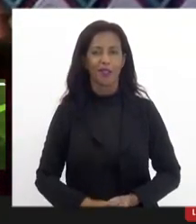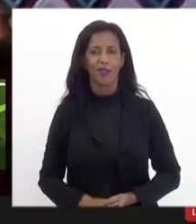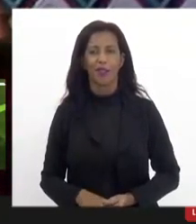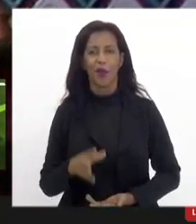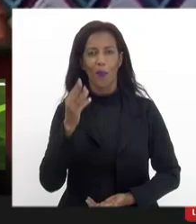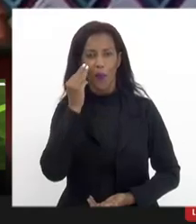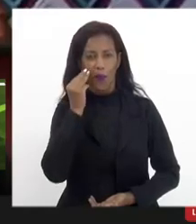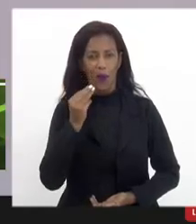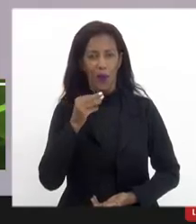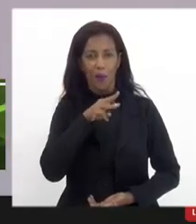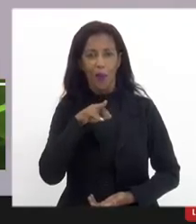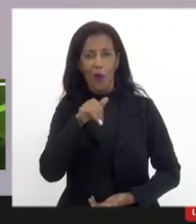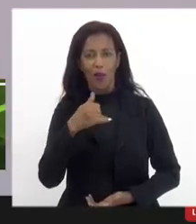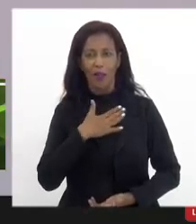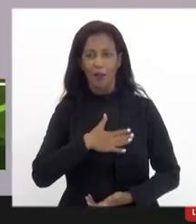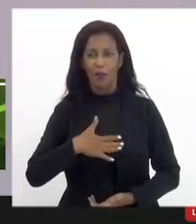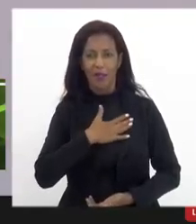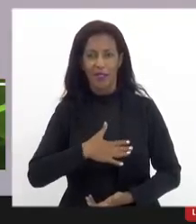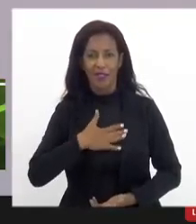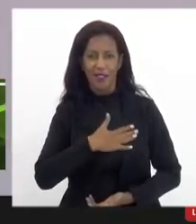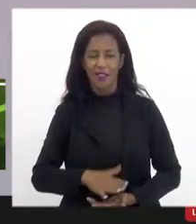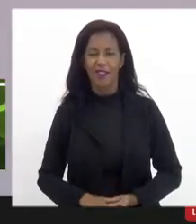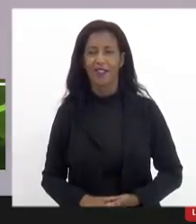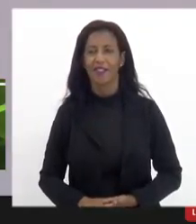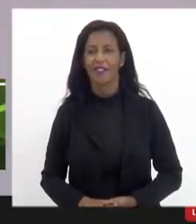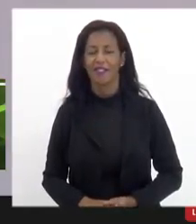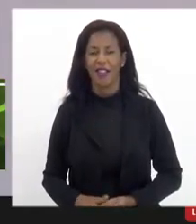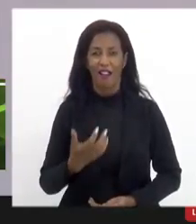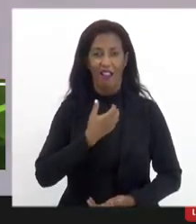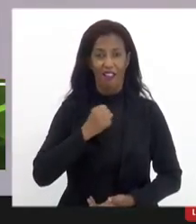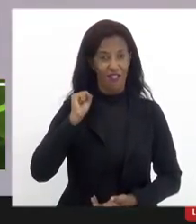prazer, querida. Mônica, querida, muito bom te ver. Axé.